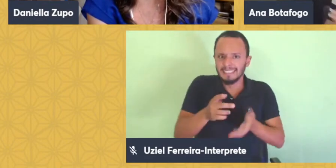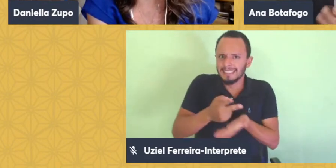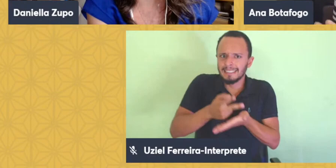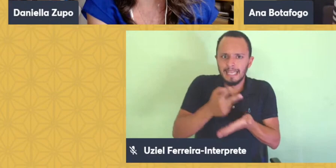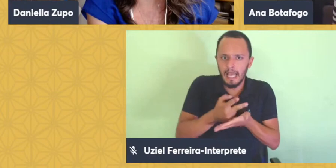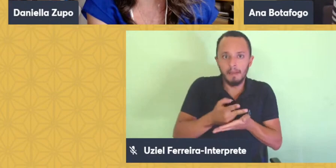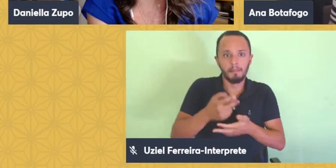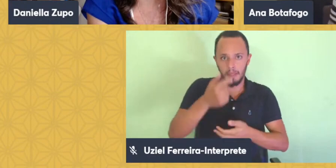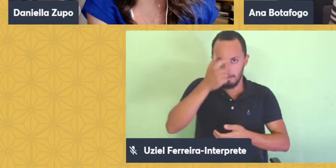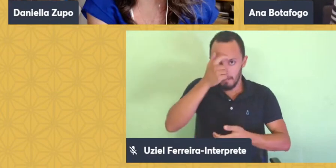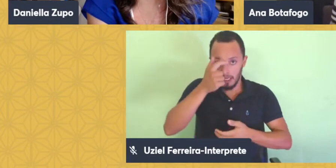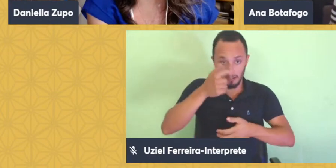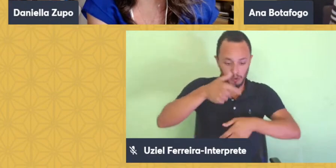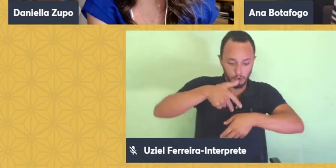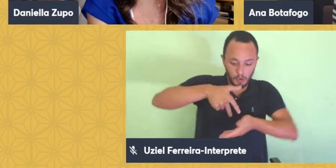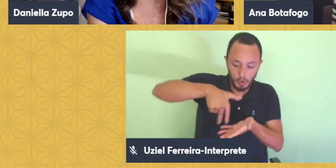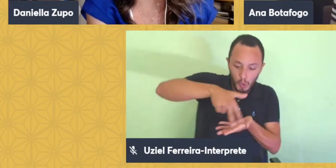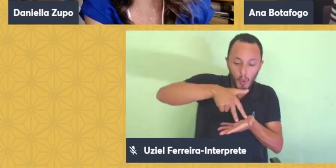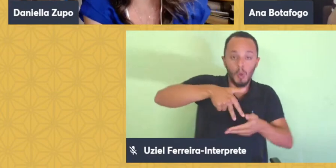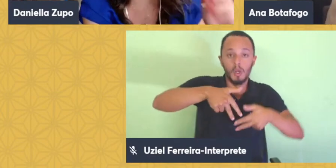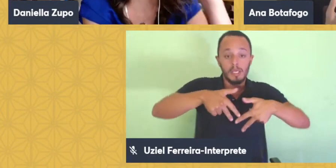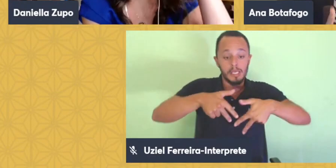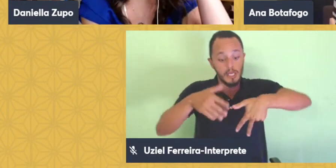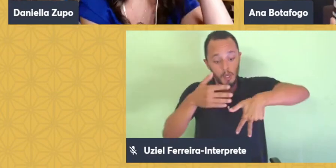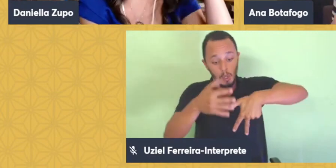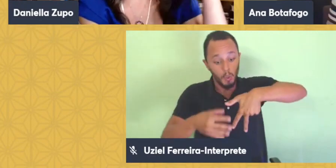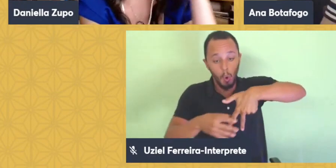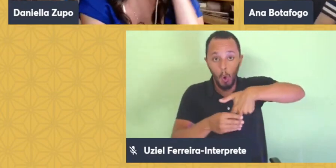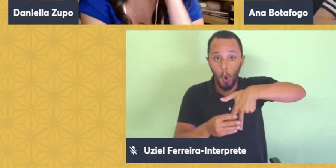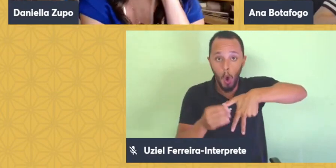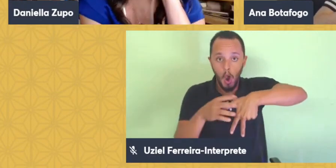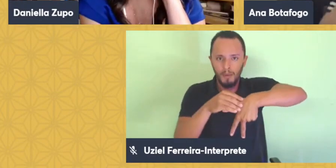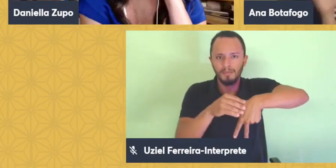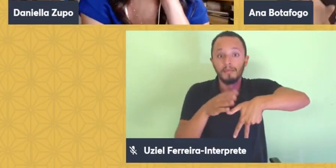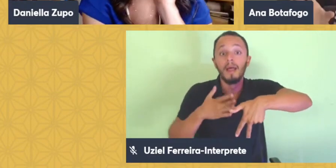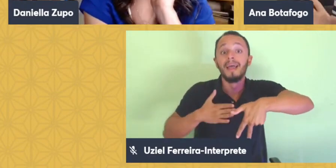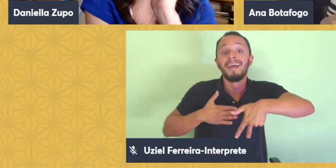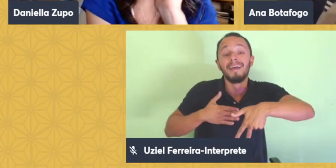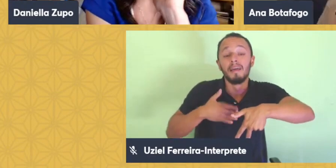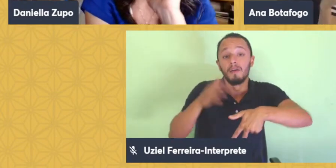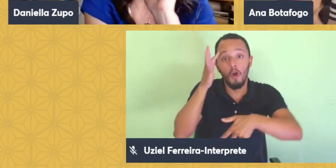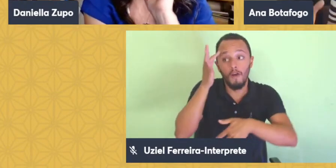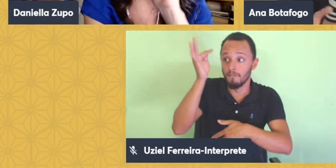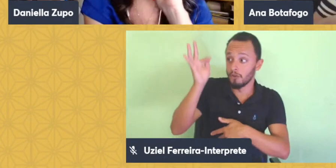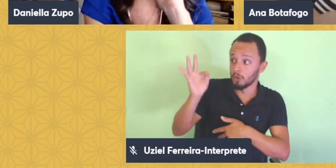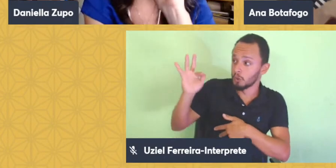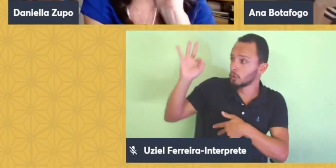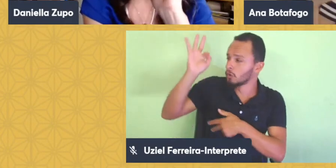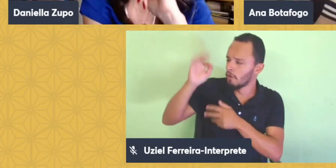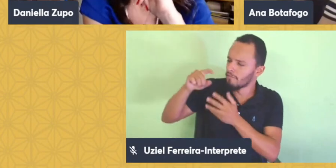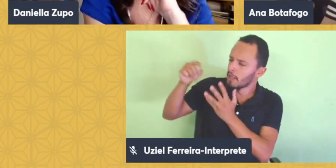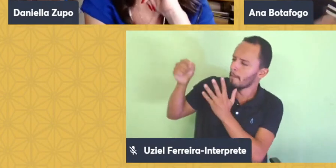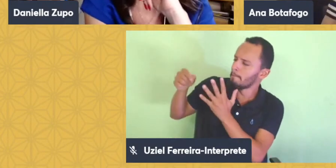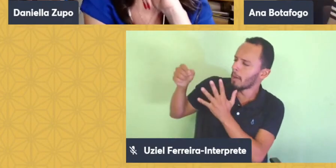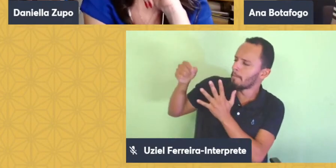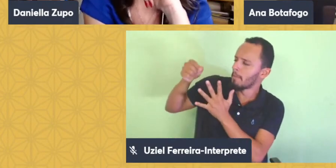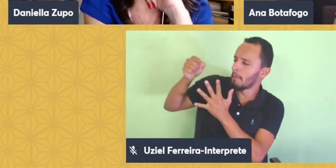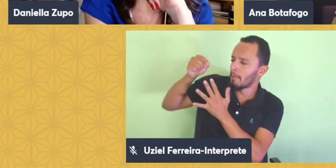claro eu não vou entrar aqui e nenhuma questão filosófica porque há muitos estudos